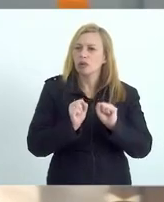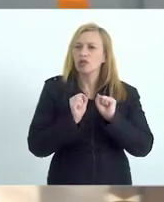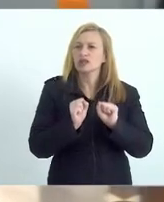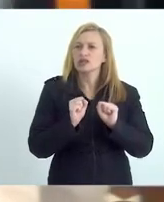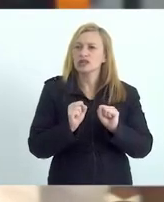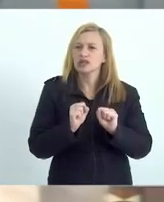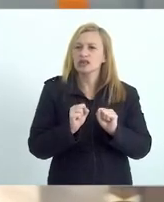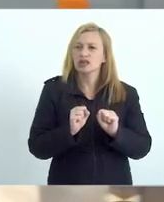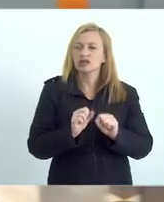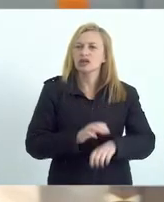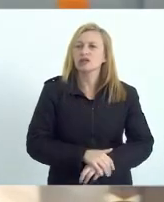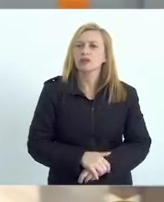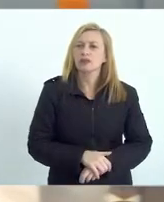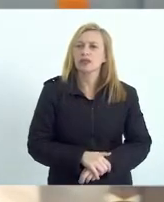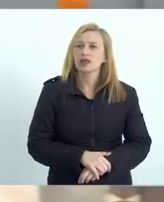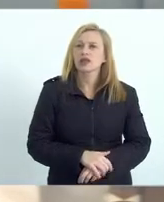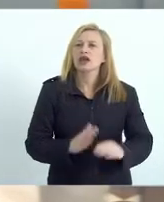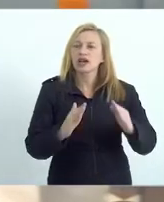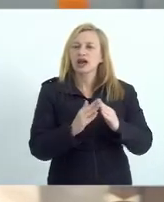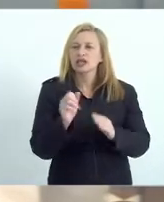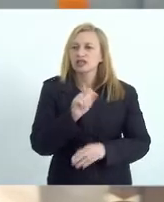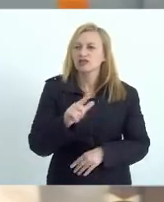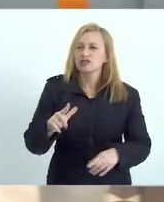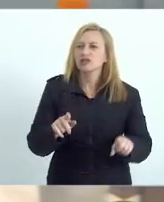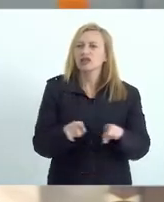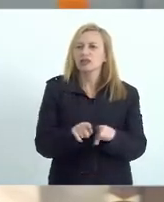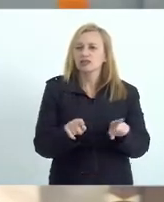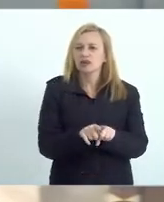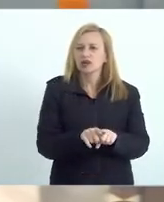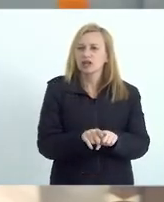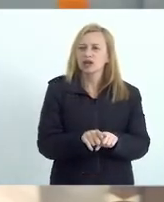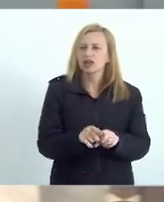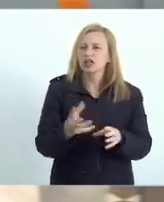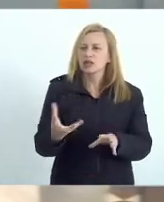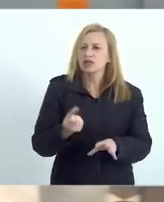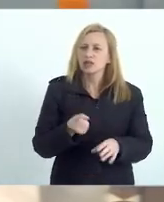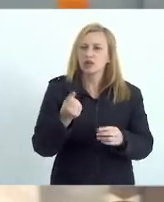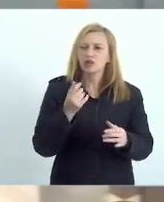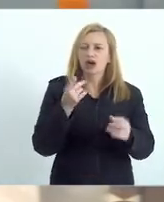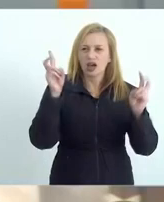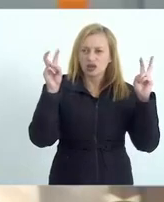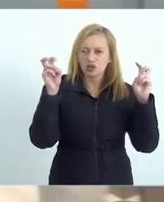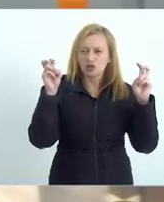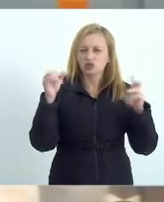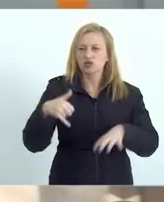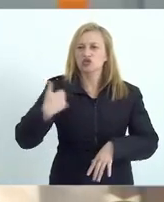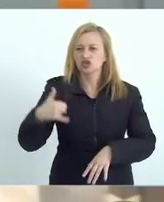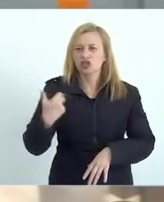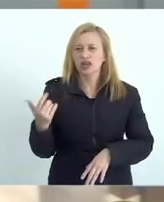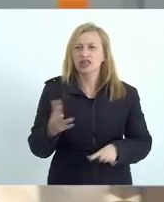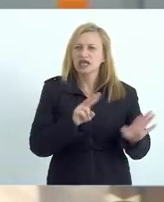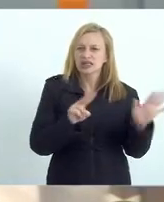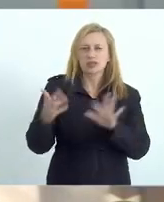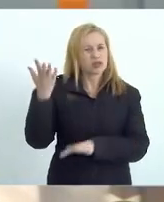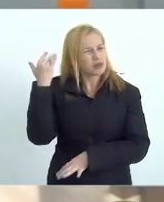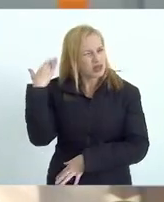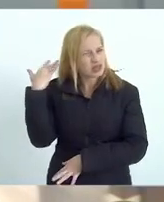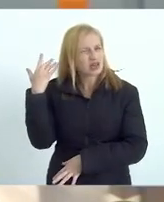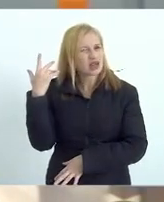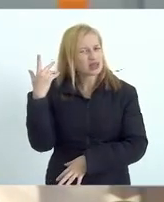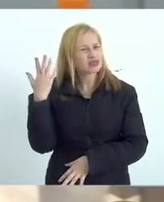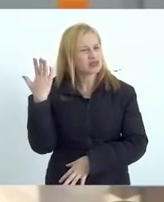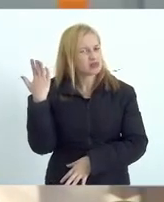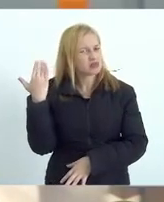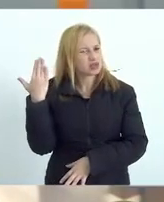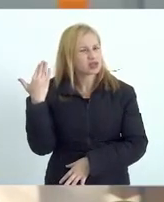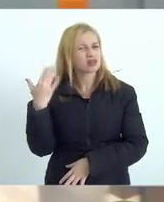A exemplo do que a Casa Civil EA segov receberam por exemplo a questão de idade na semana passada semana retrasado estivemos